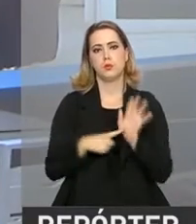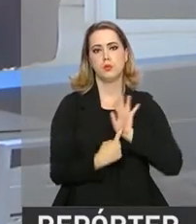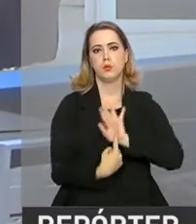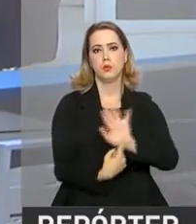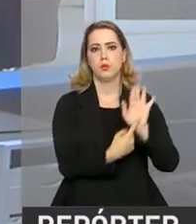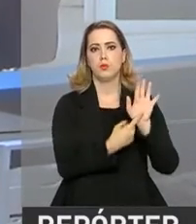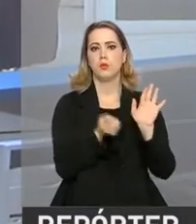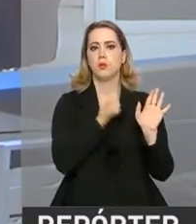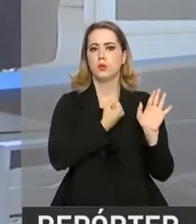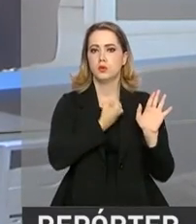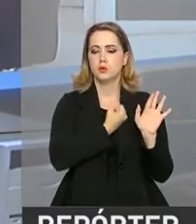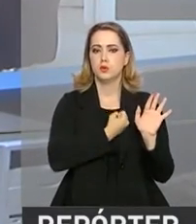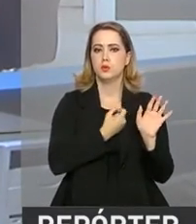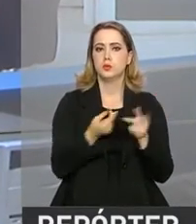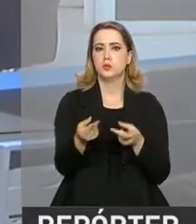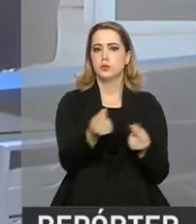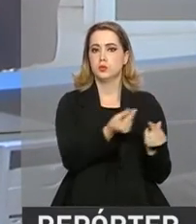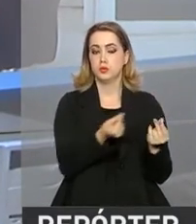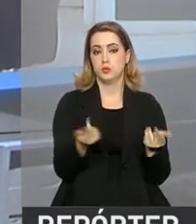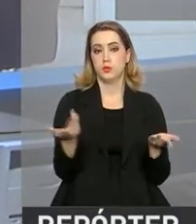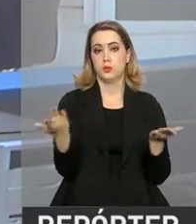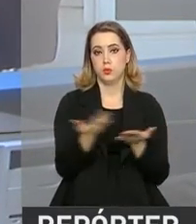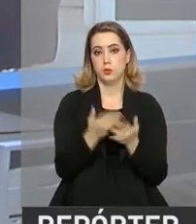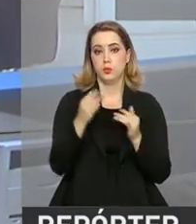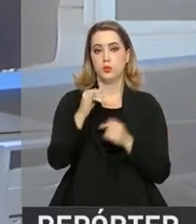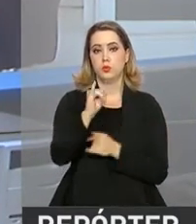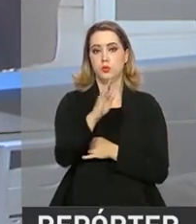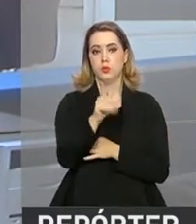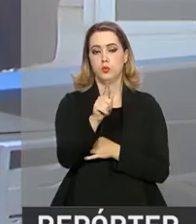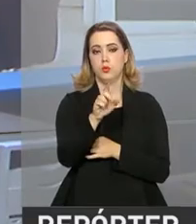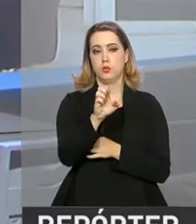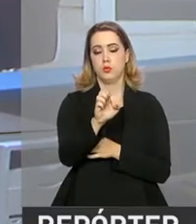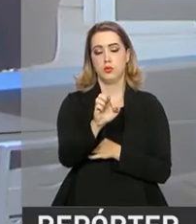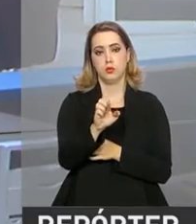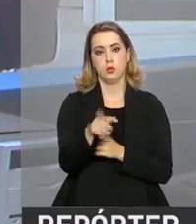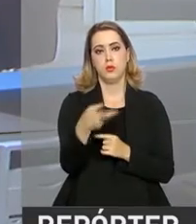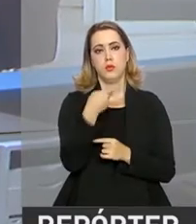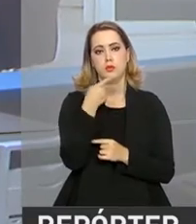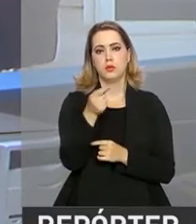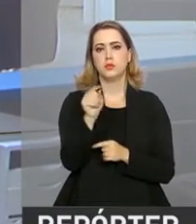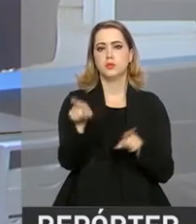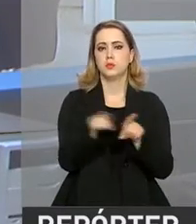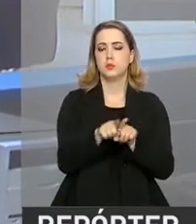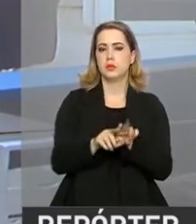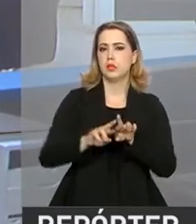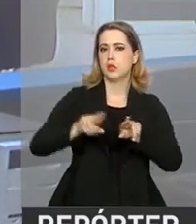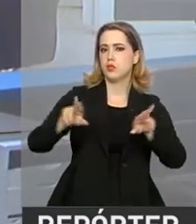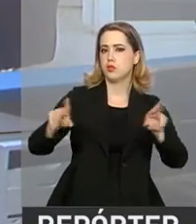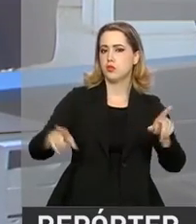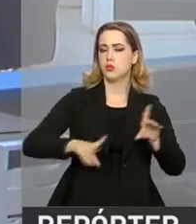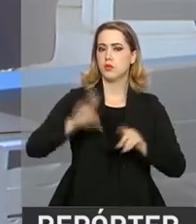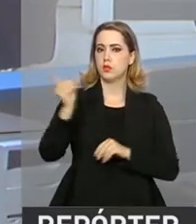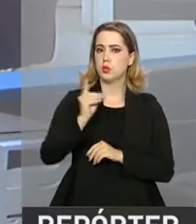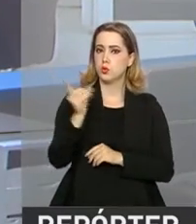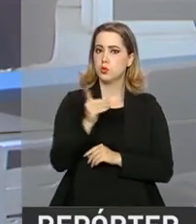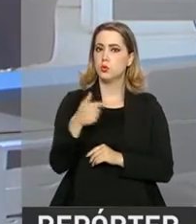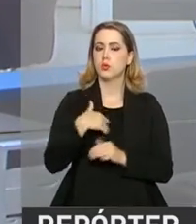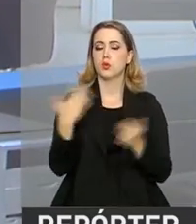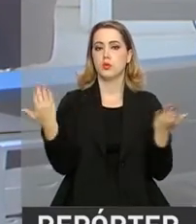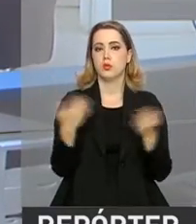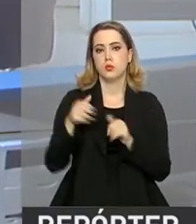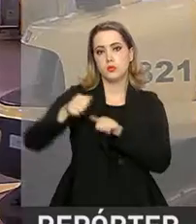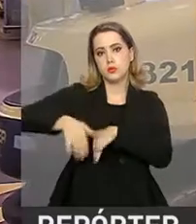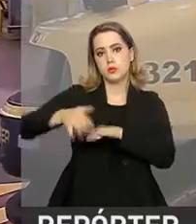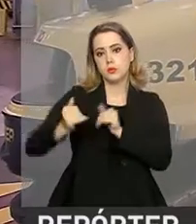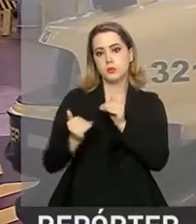produtor divulgado hoje pelo ibge o instituto aponta também que devido à variação do dólar os presos em setembro cresceram